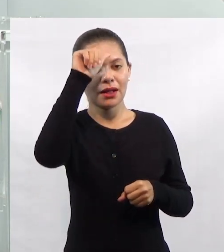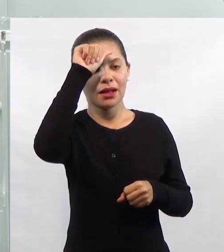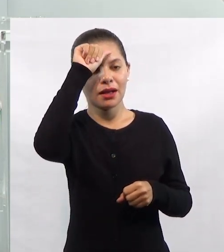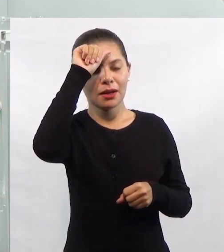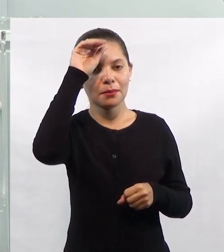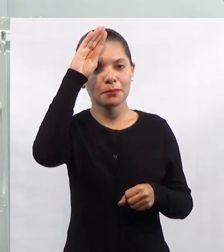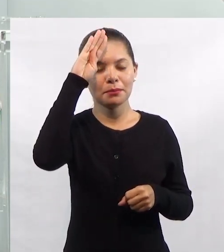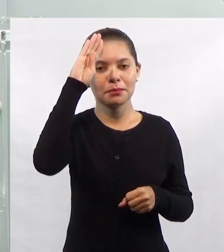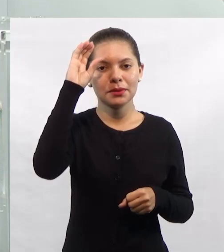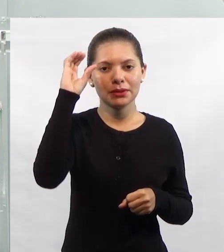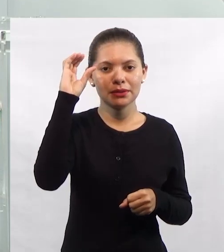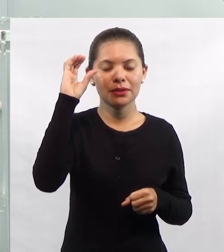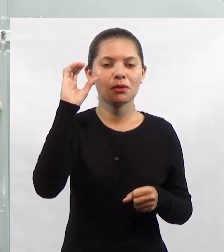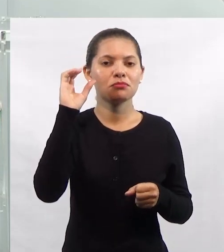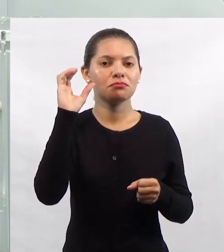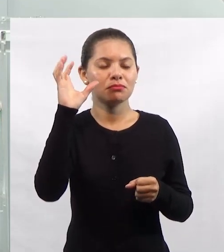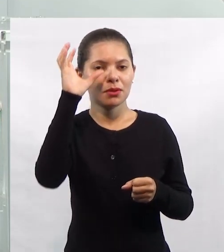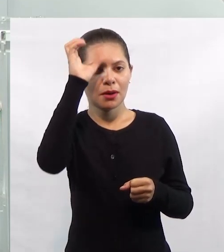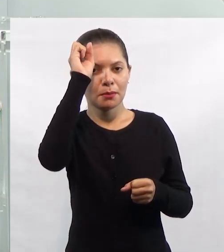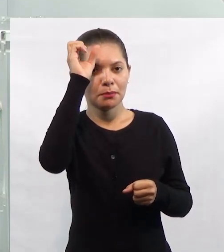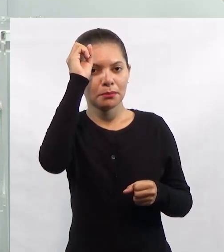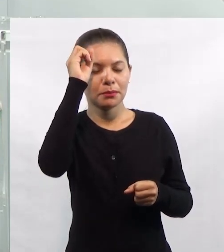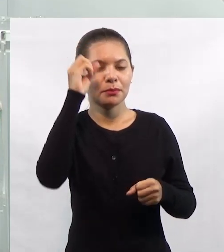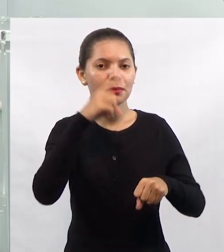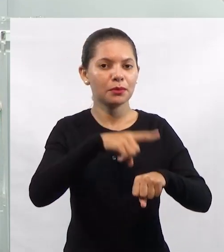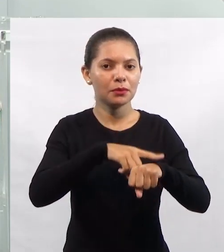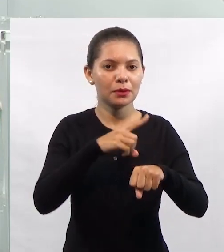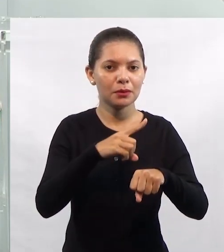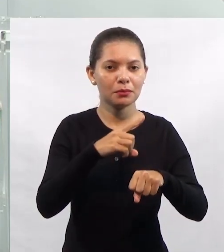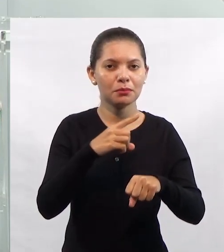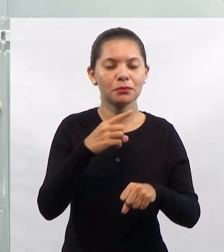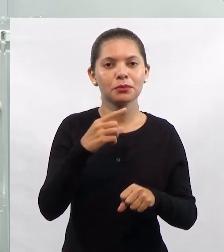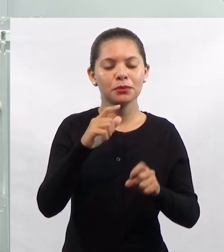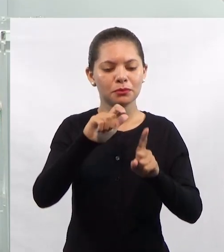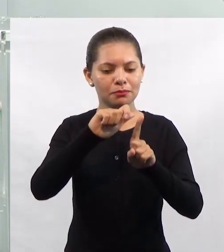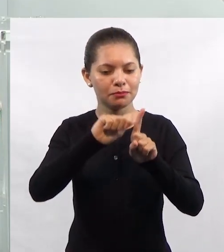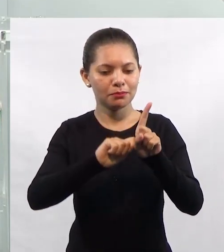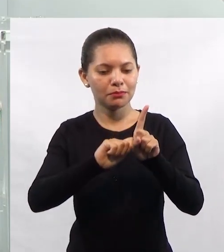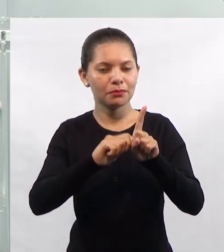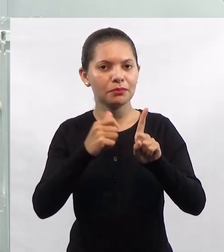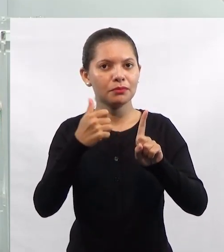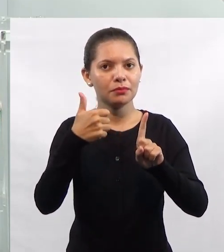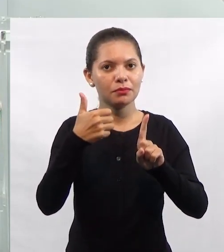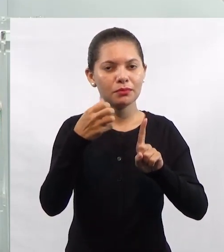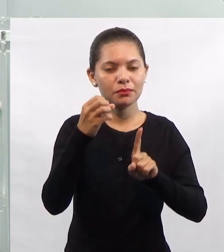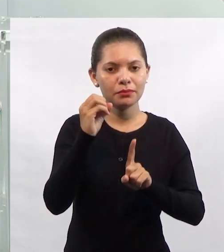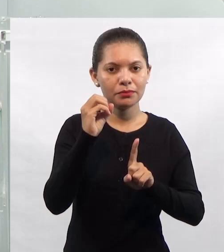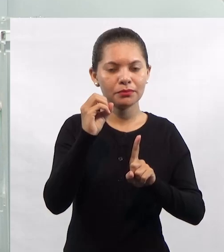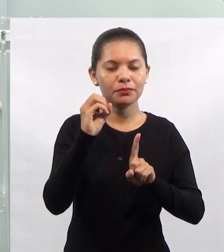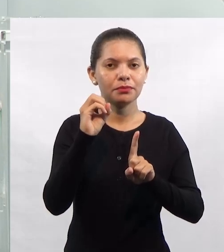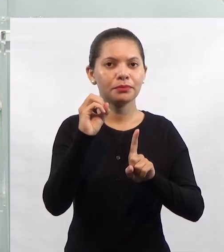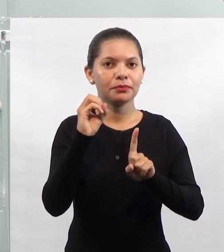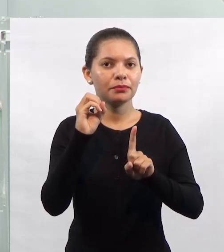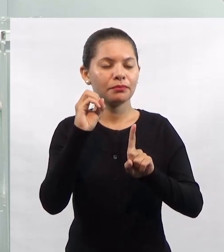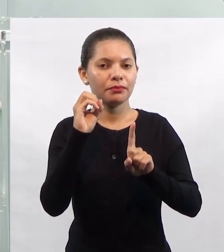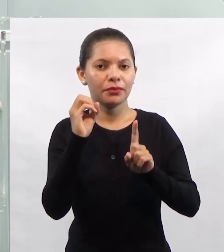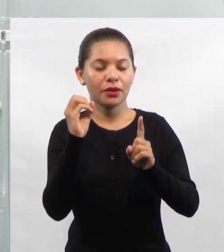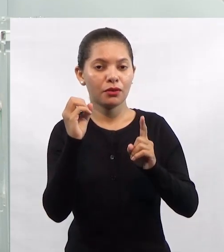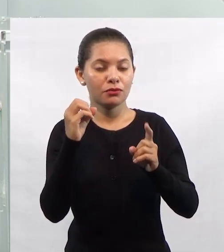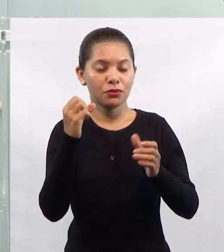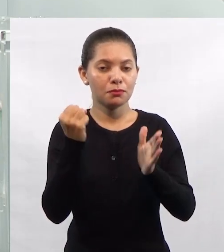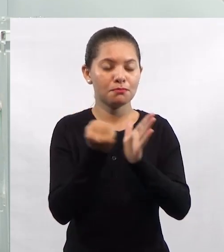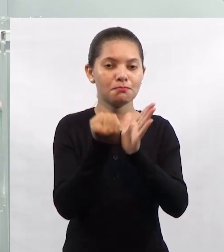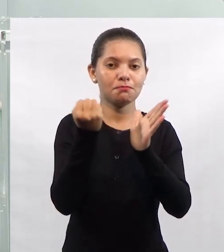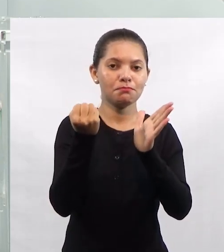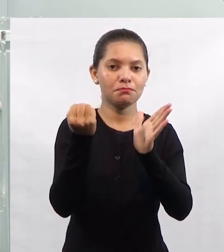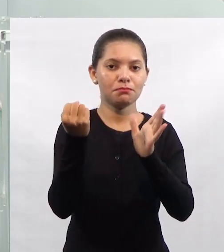para alfabetizar jovens e adultos num período de 10 meses aproximadamente, entre 6 a 10 meses, que